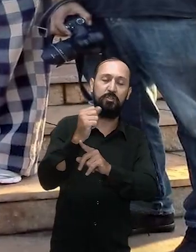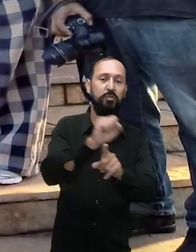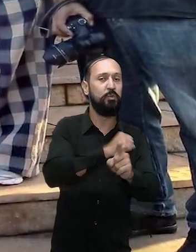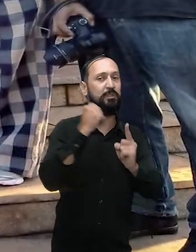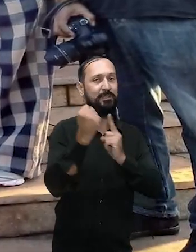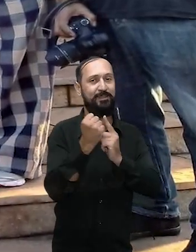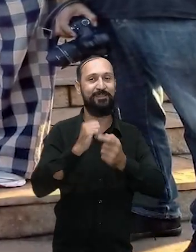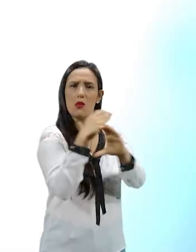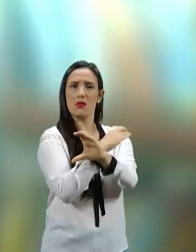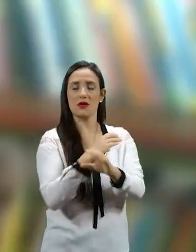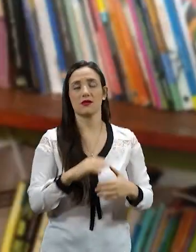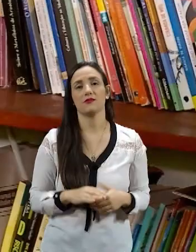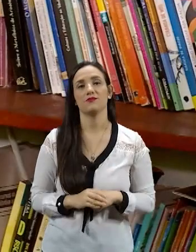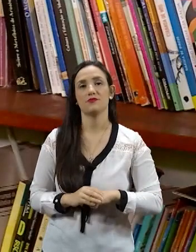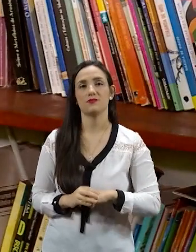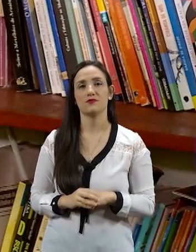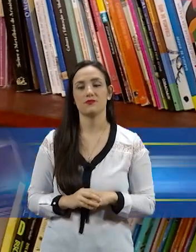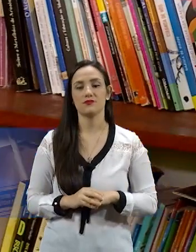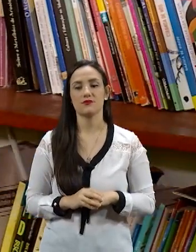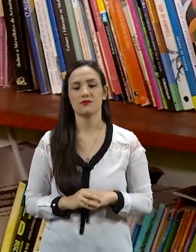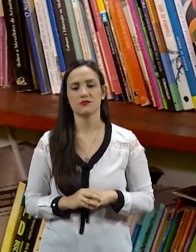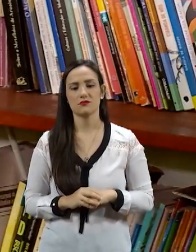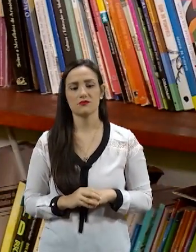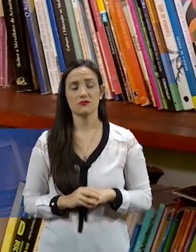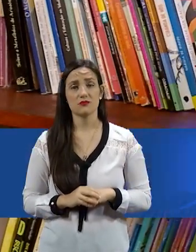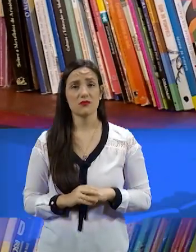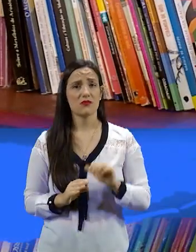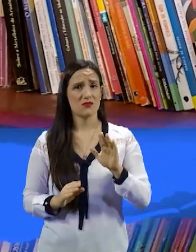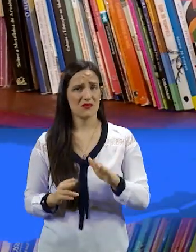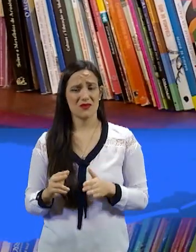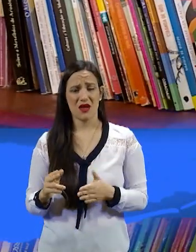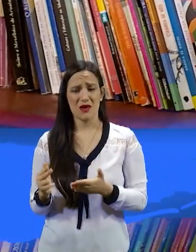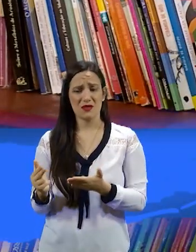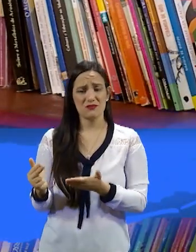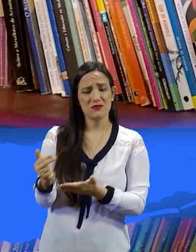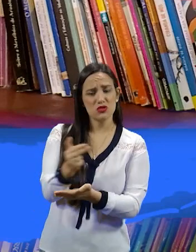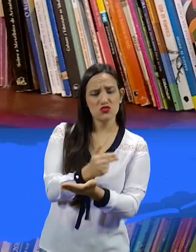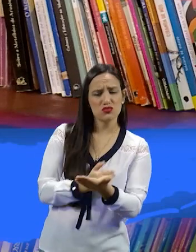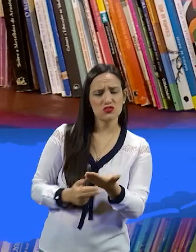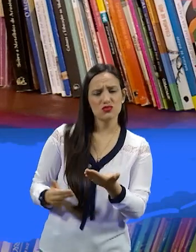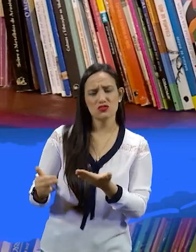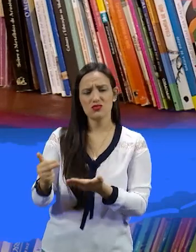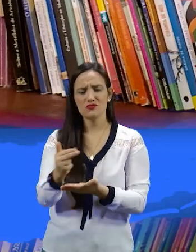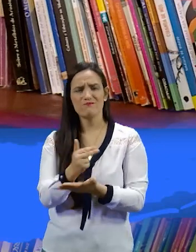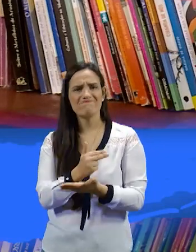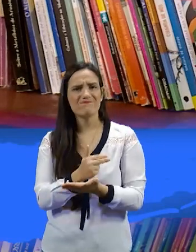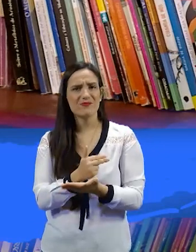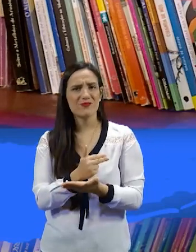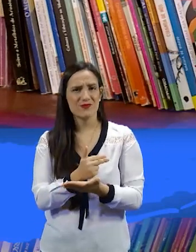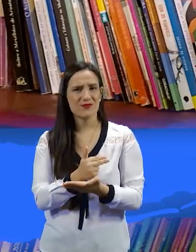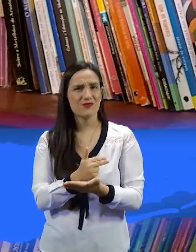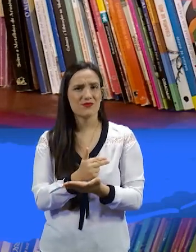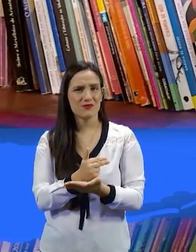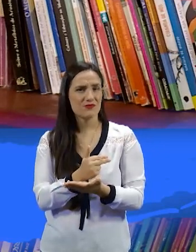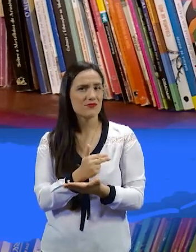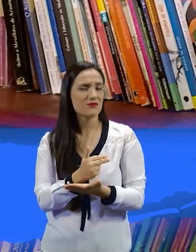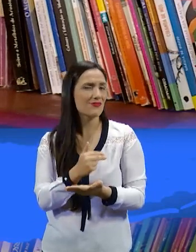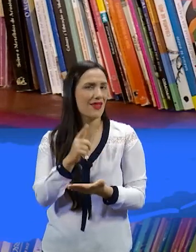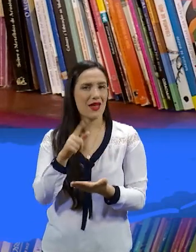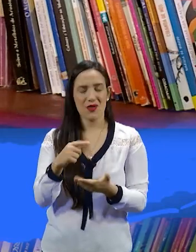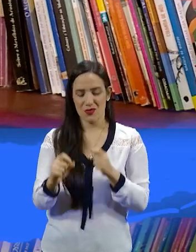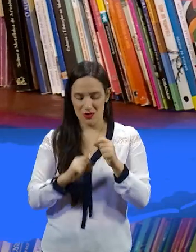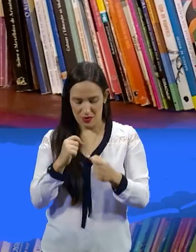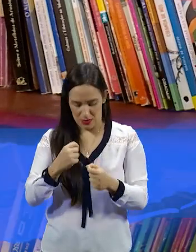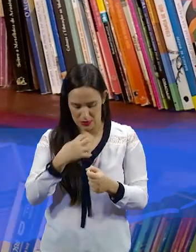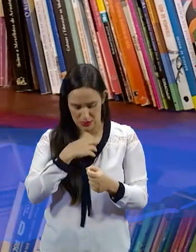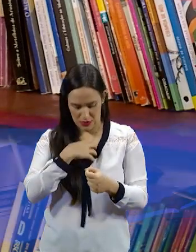e sociedade. A pintura, para mim, ela contempla toda a forma